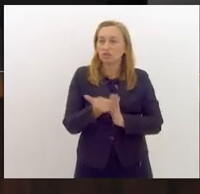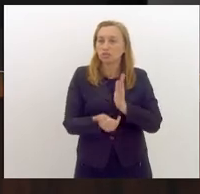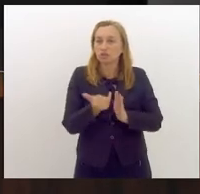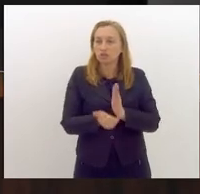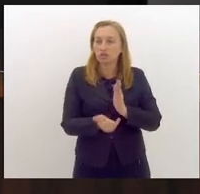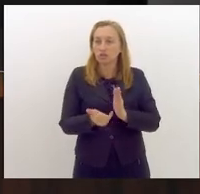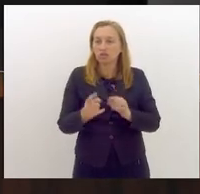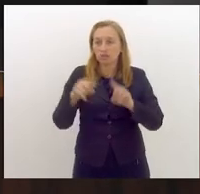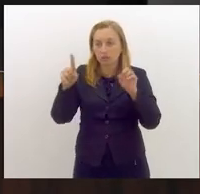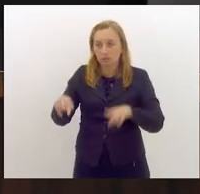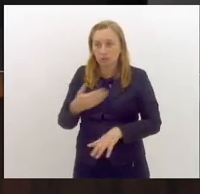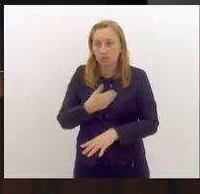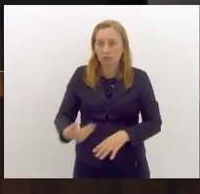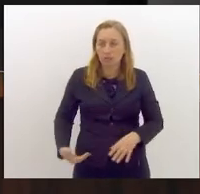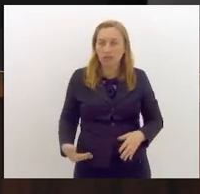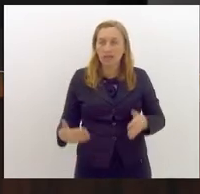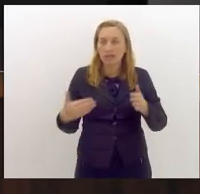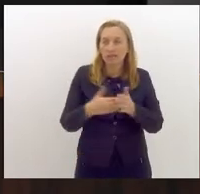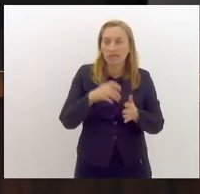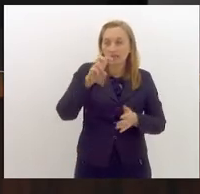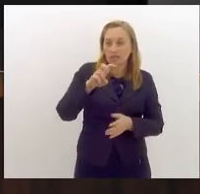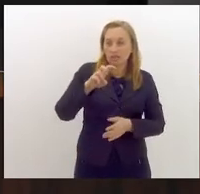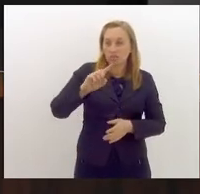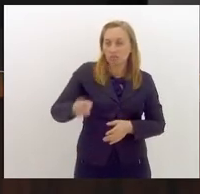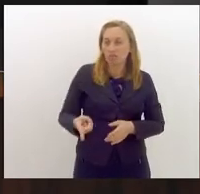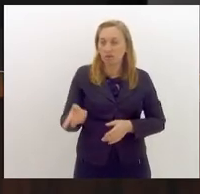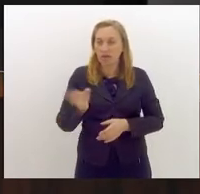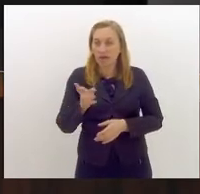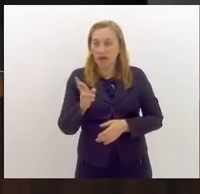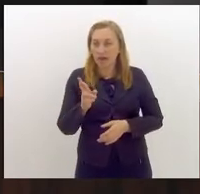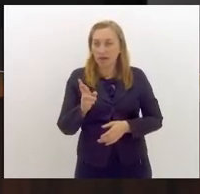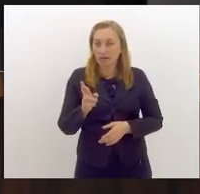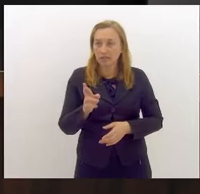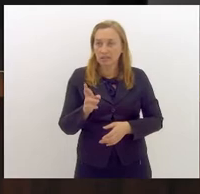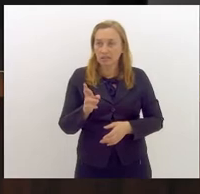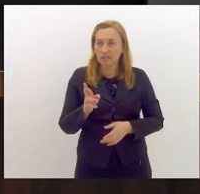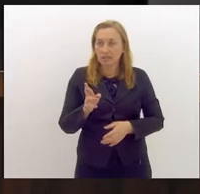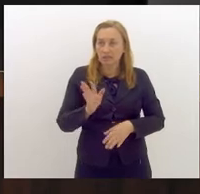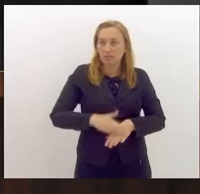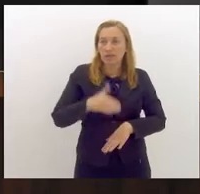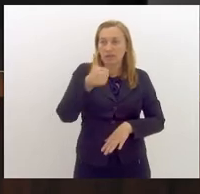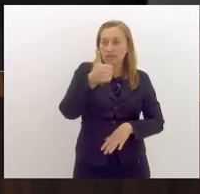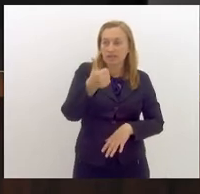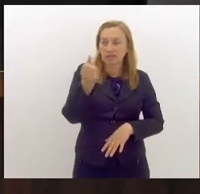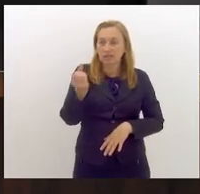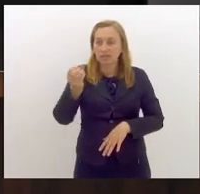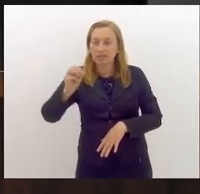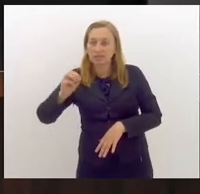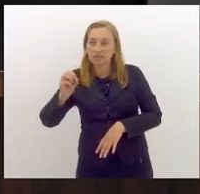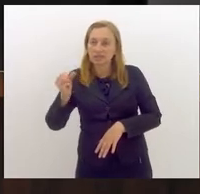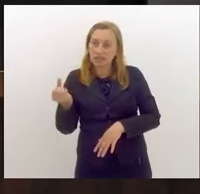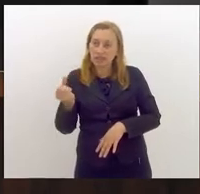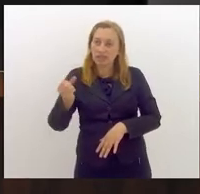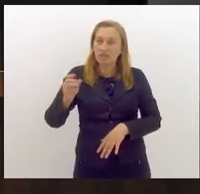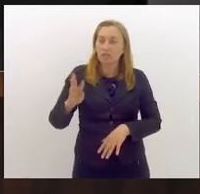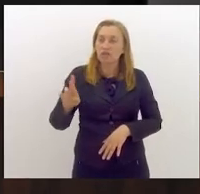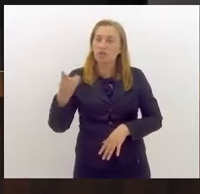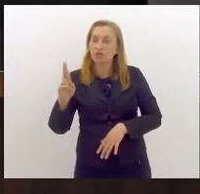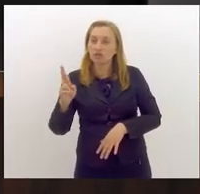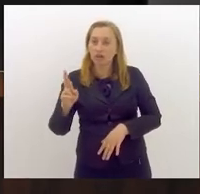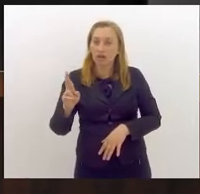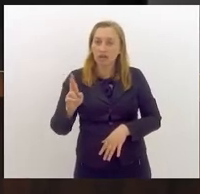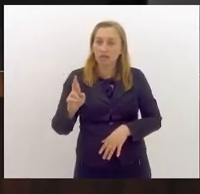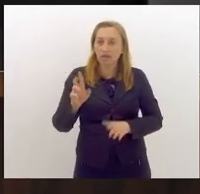dois municípios até r$ 5.000 de isenção significa mais 106 bilhões de reais